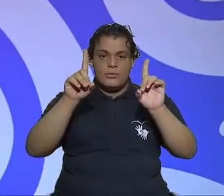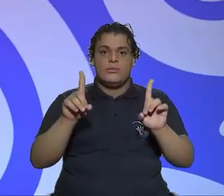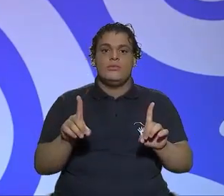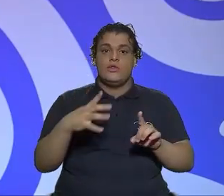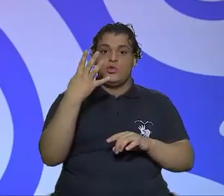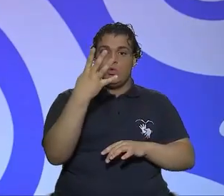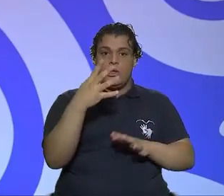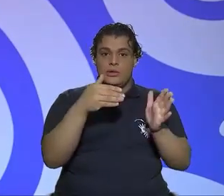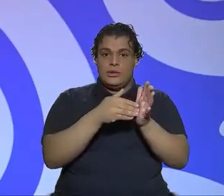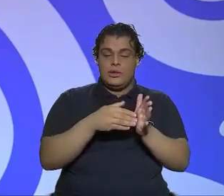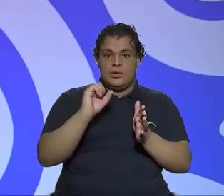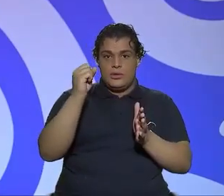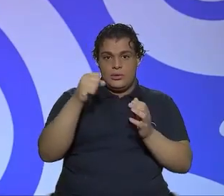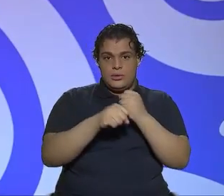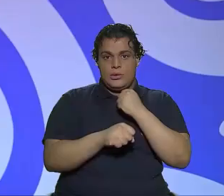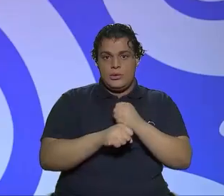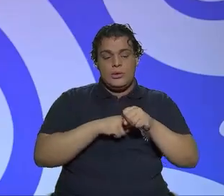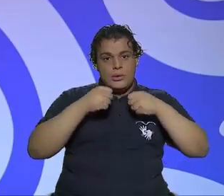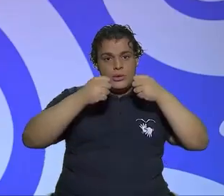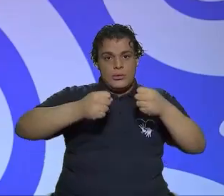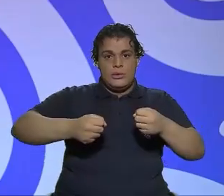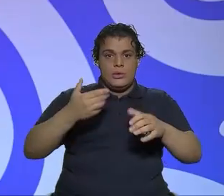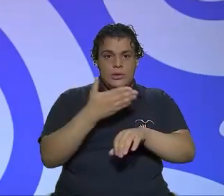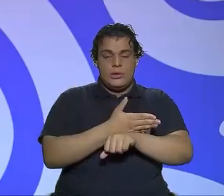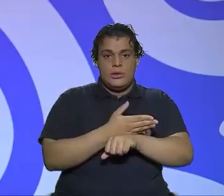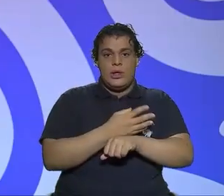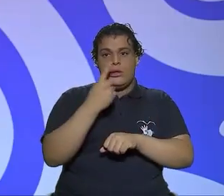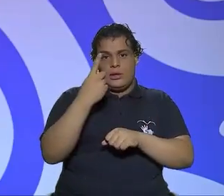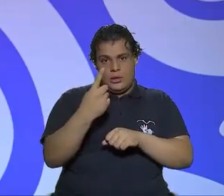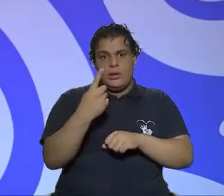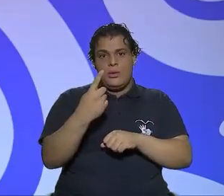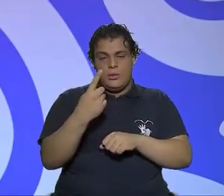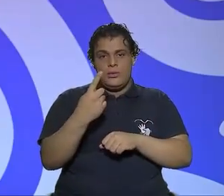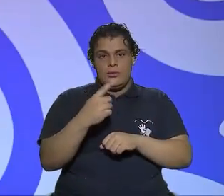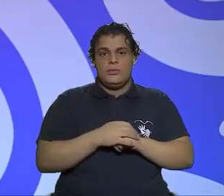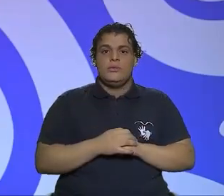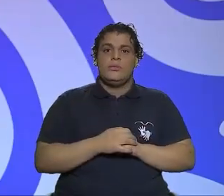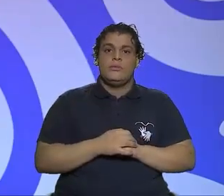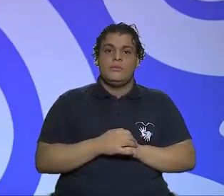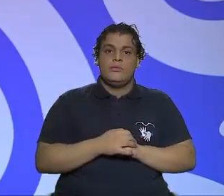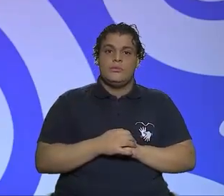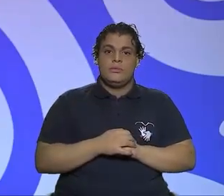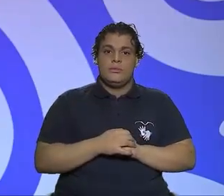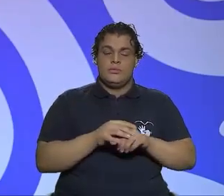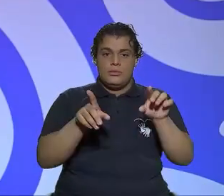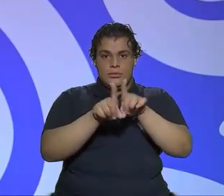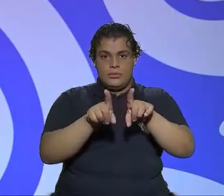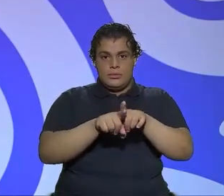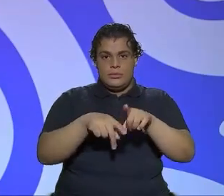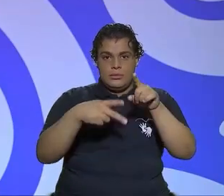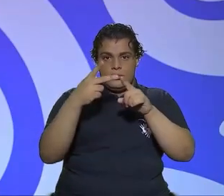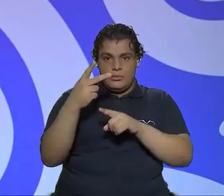e 8 anos puderam participar da categoria 1 de desenho, que envolve crianças de 4 e 5 anos, e da